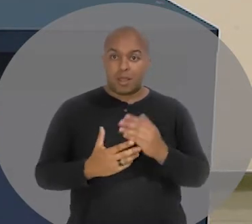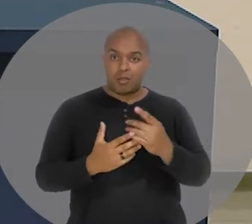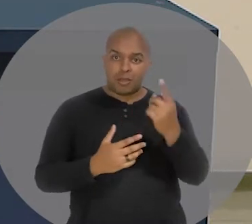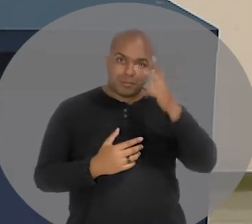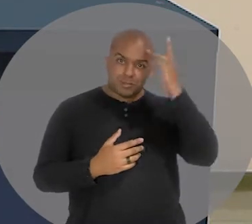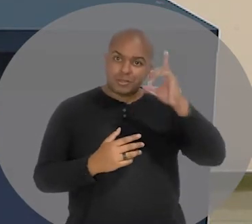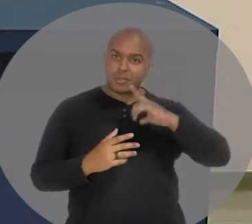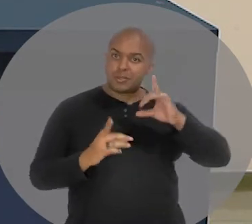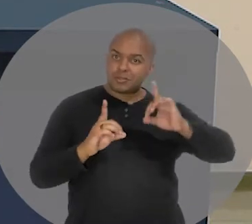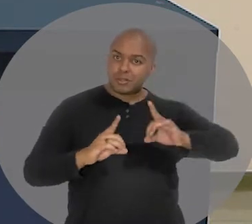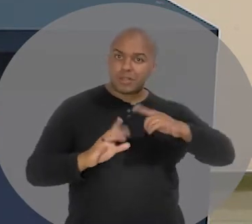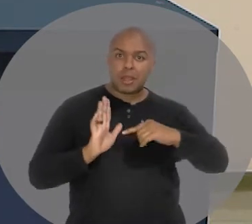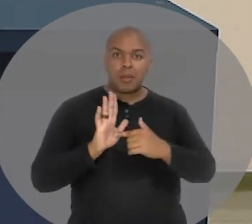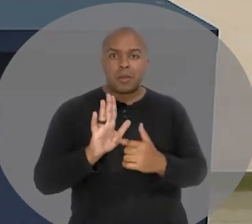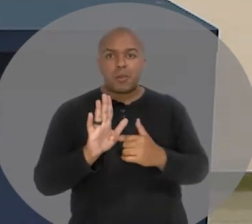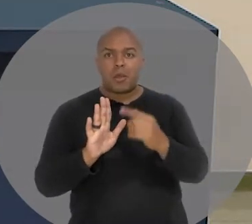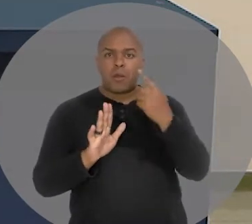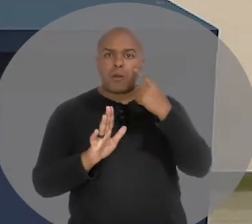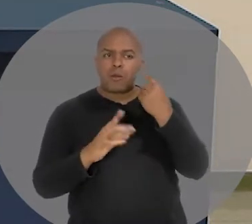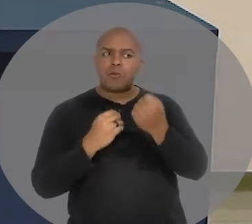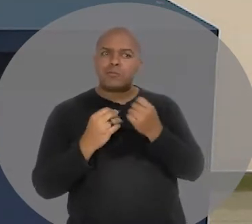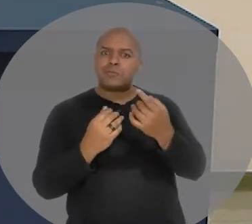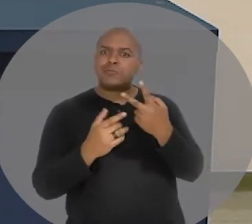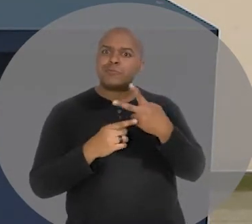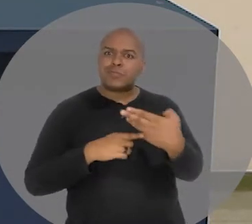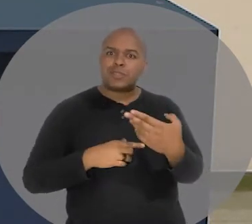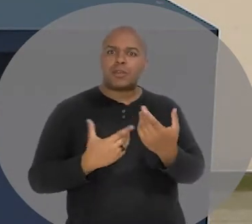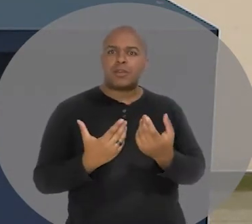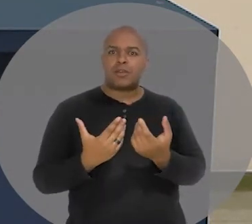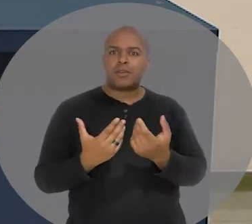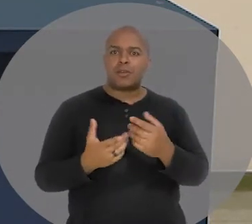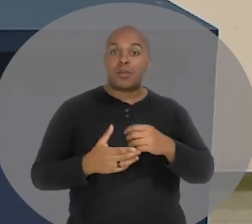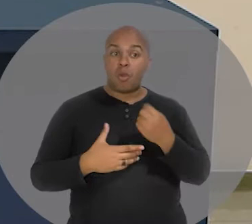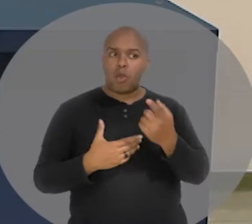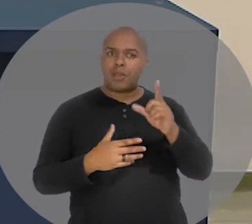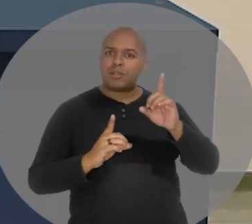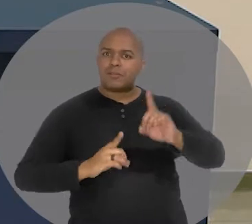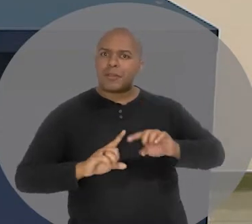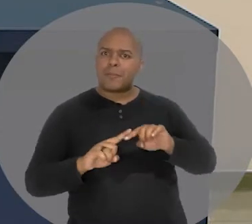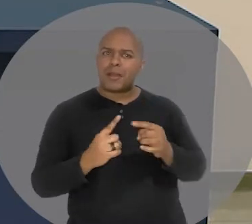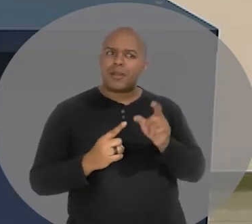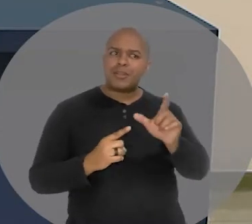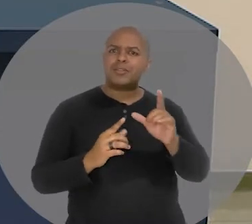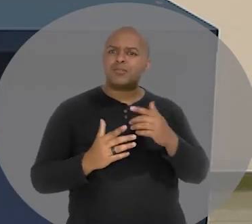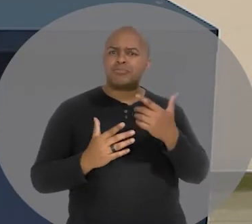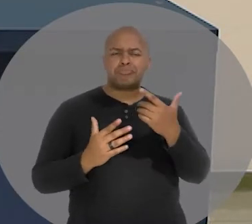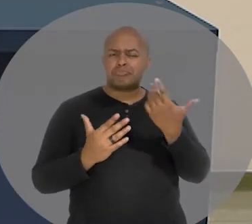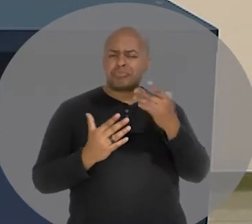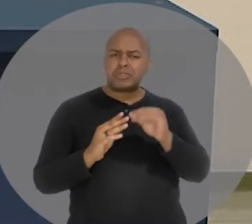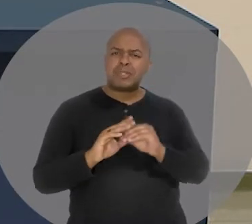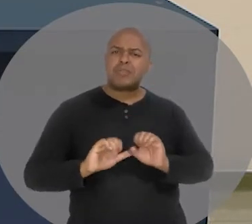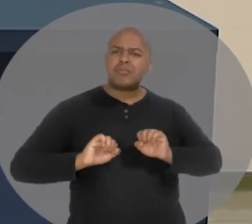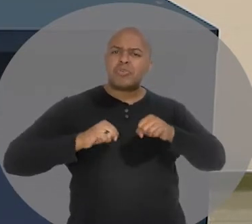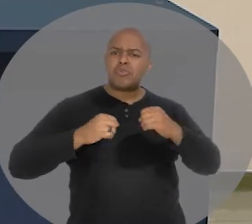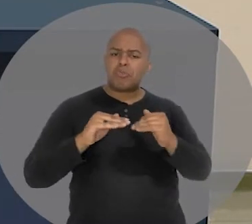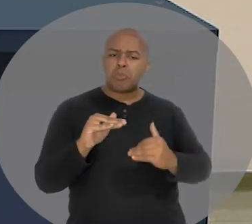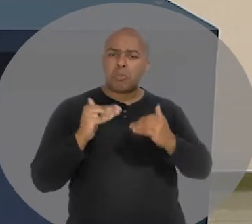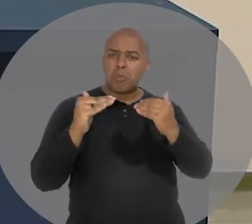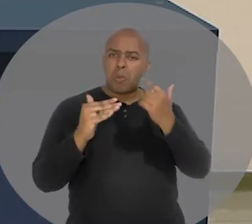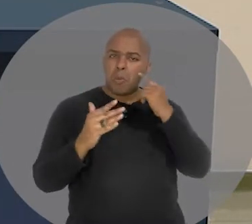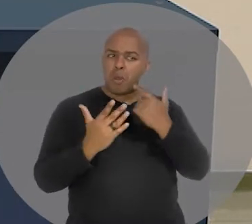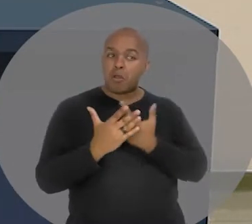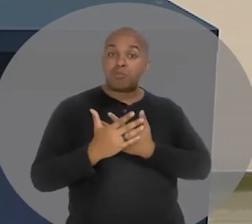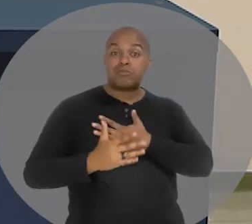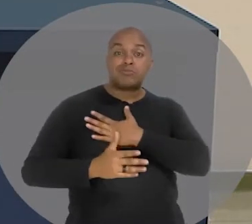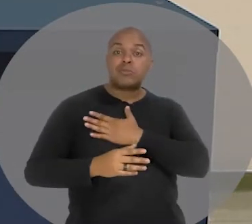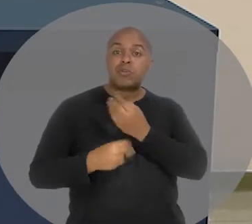deficiência ainda é representada, olha como ele superou, né, ele é deficiente, mas ele superou, né, ou ele é reproduzido como